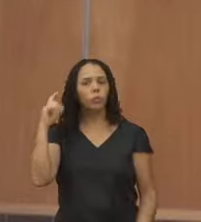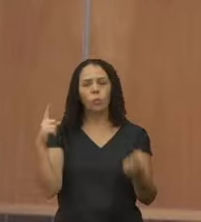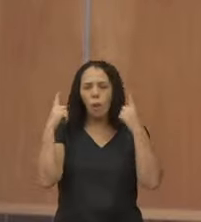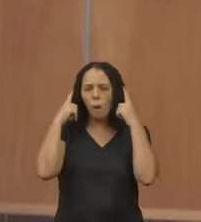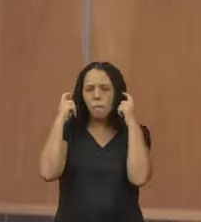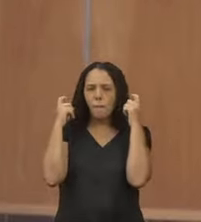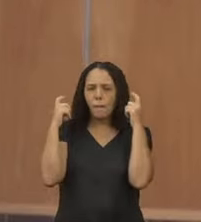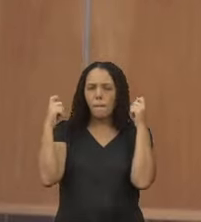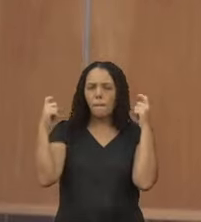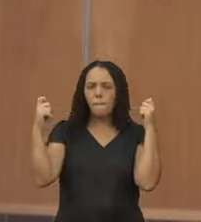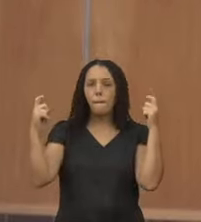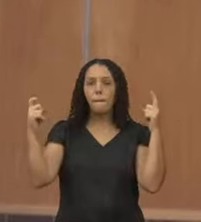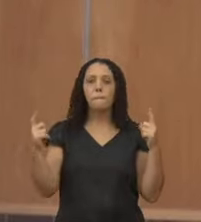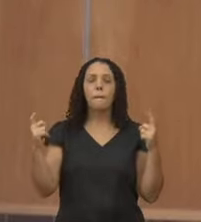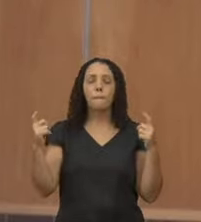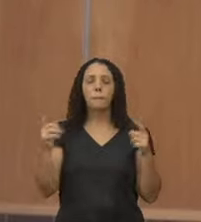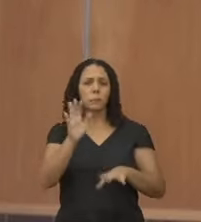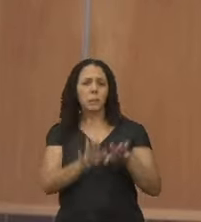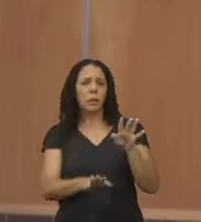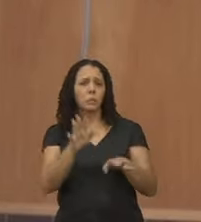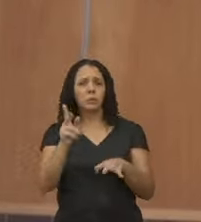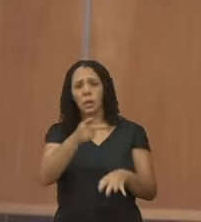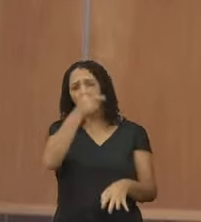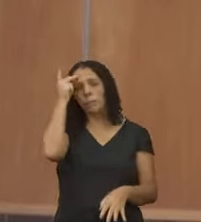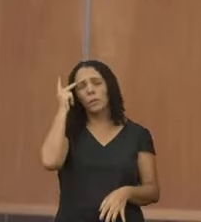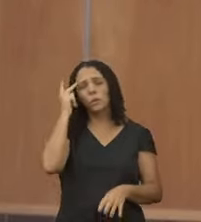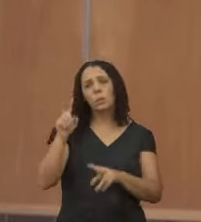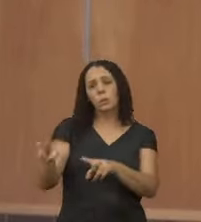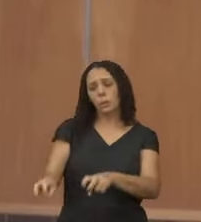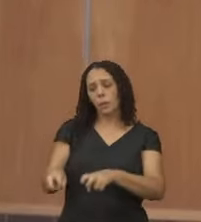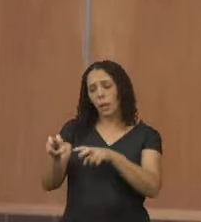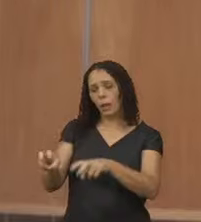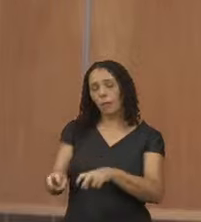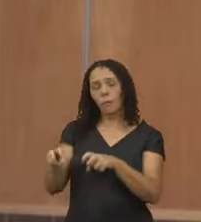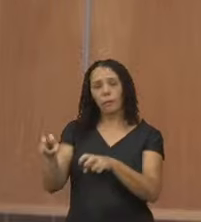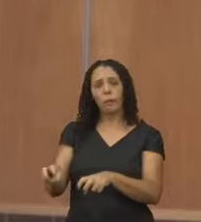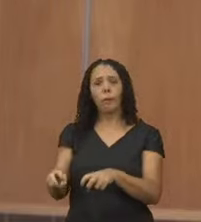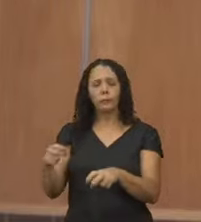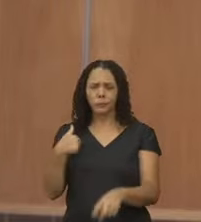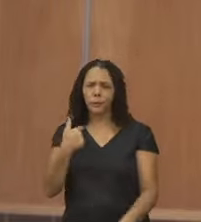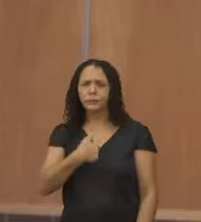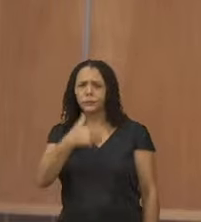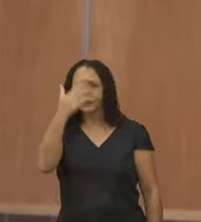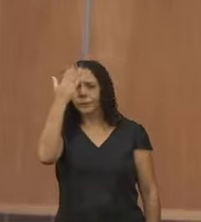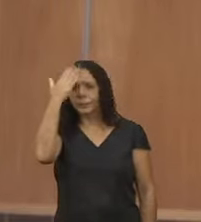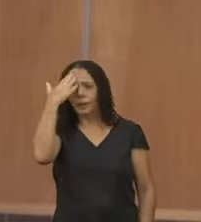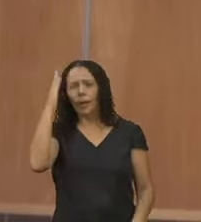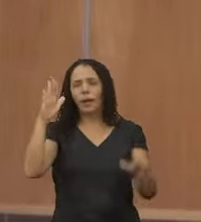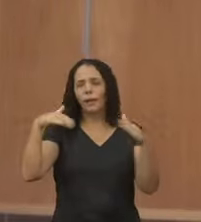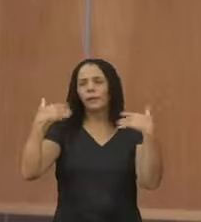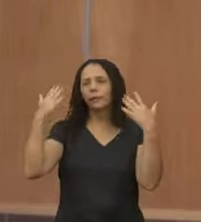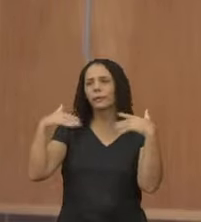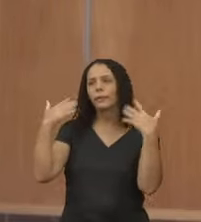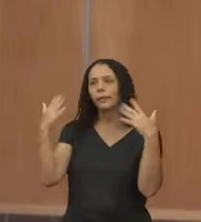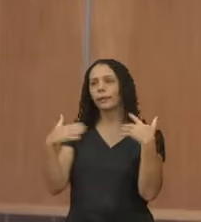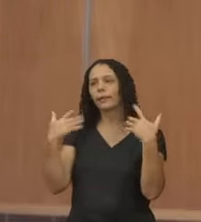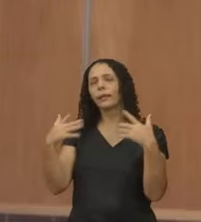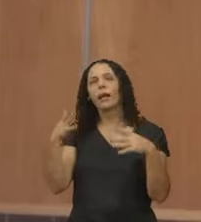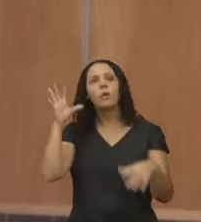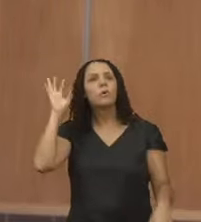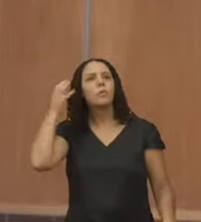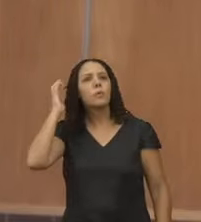volume excessivo, né? Muitas vezes as pessoas estão lá na roça, estão no sítio, né, e a gente sabe que a alegria, né, do charreteiro é ter ali um